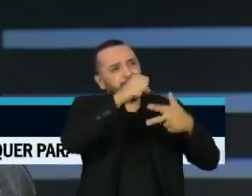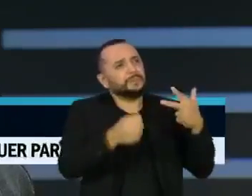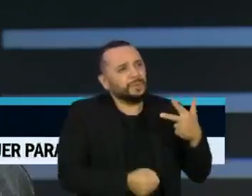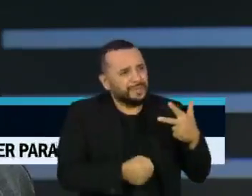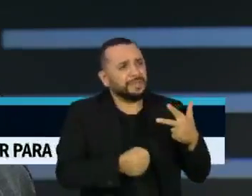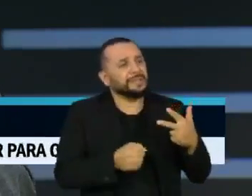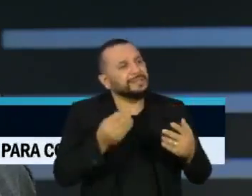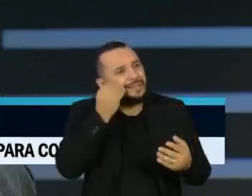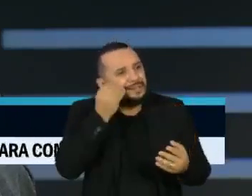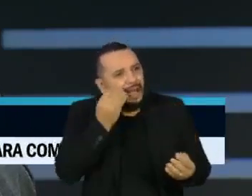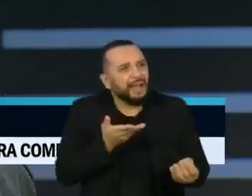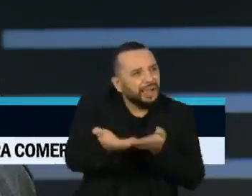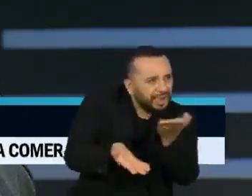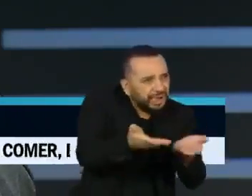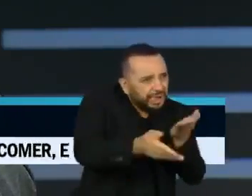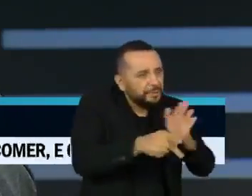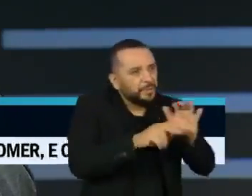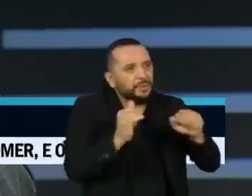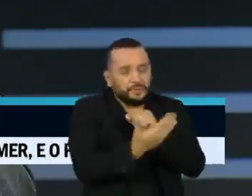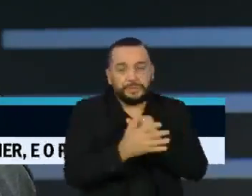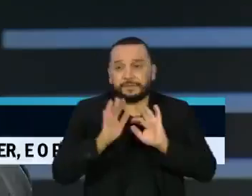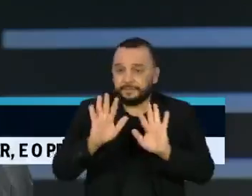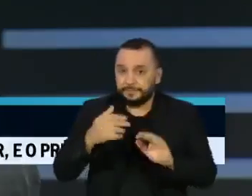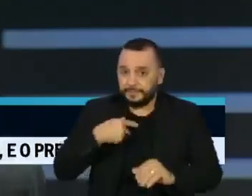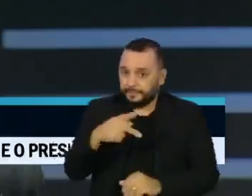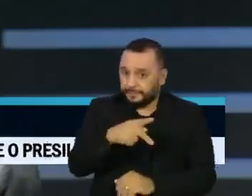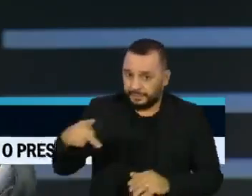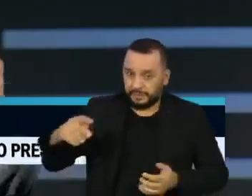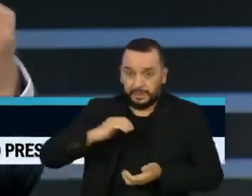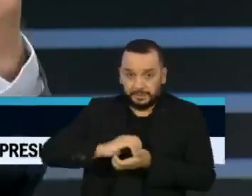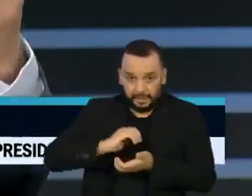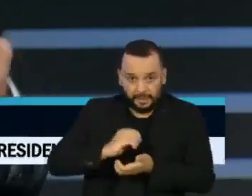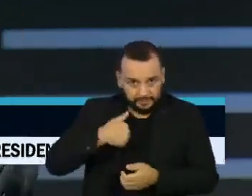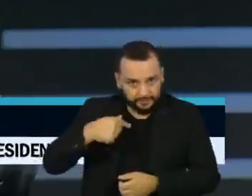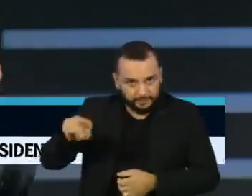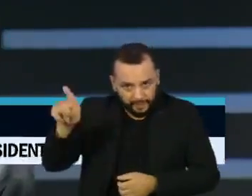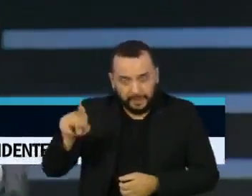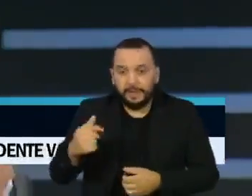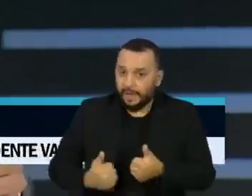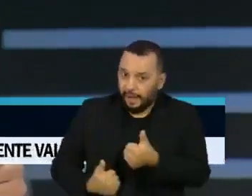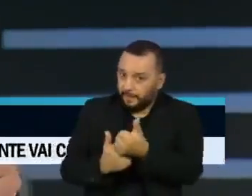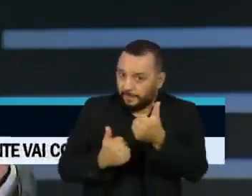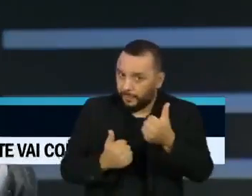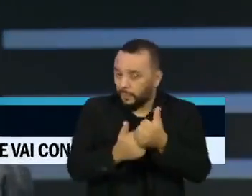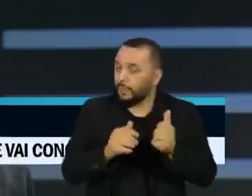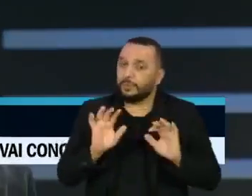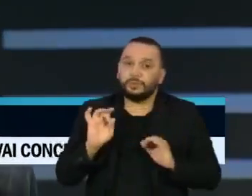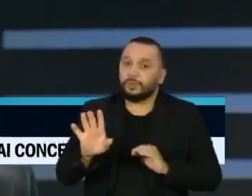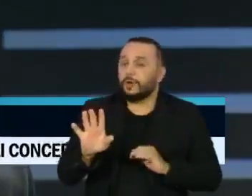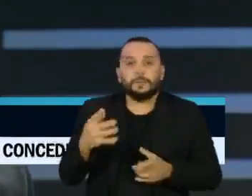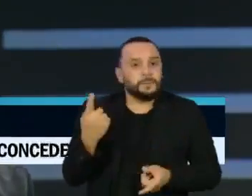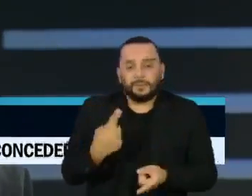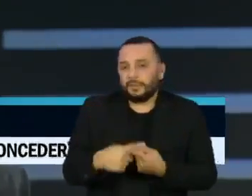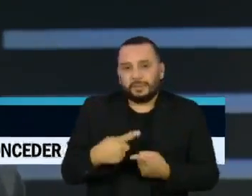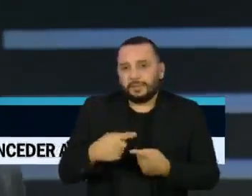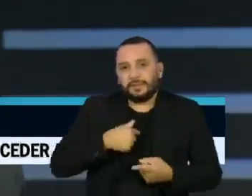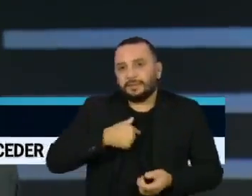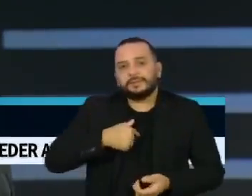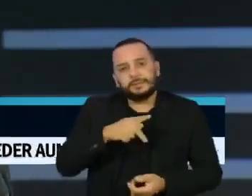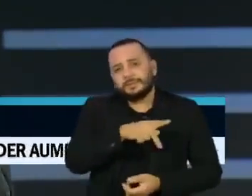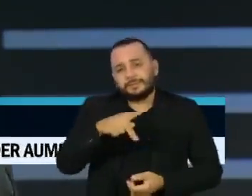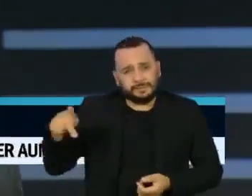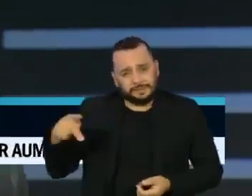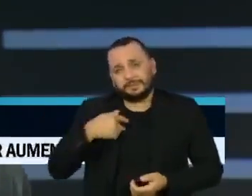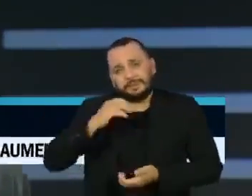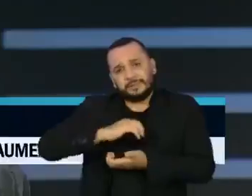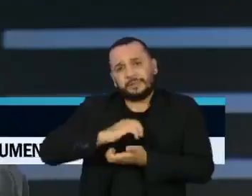a Constituição. Por exemplo, o presidente supremo lá estará presente só para dar um apoio formal, porque ele não pode deliberar nada, porque o Supremo